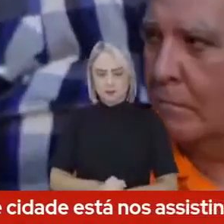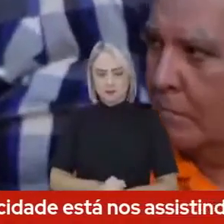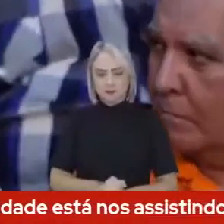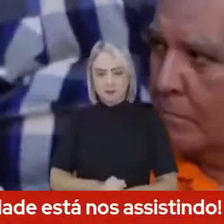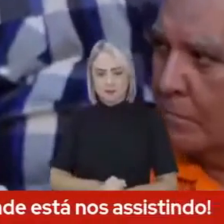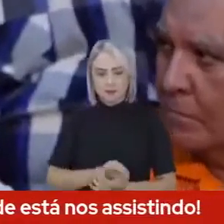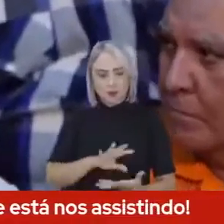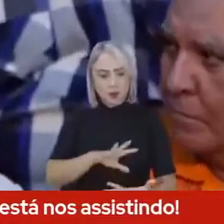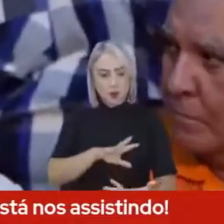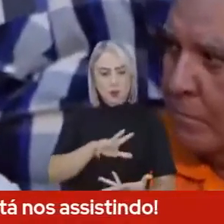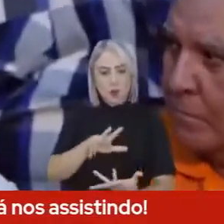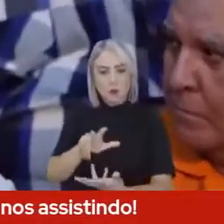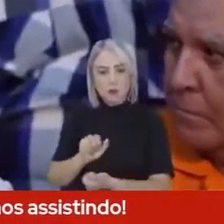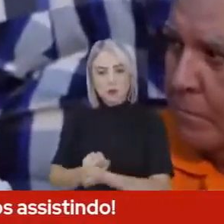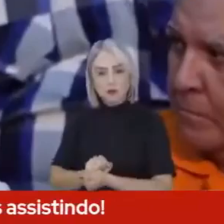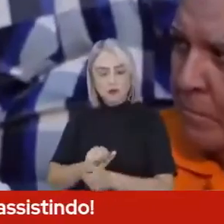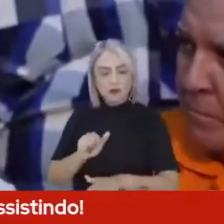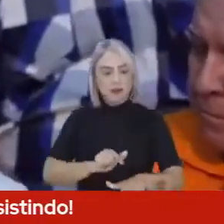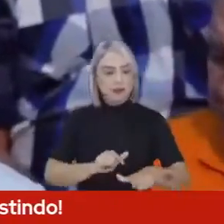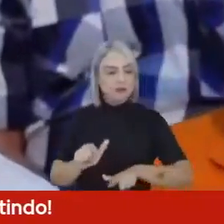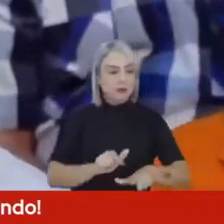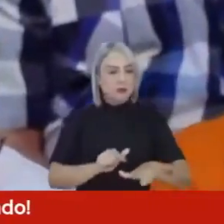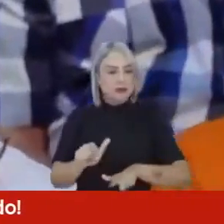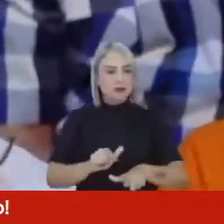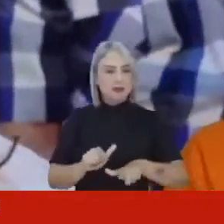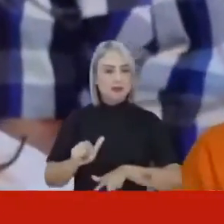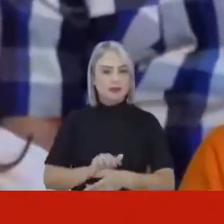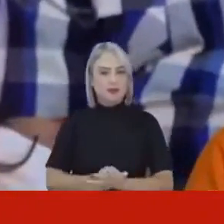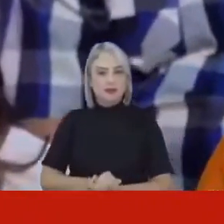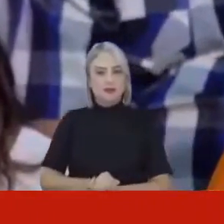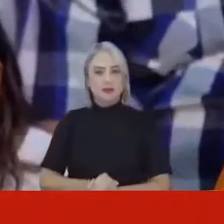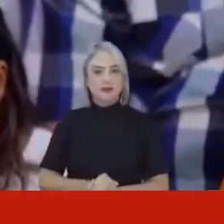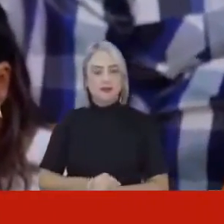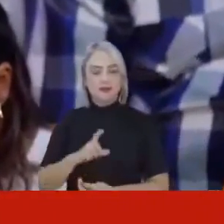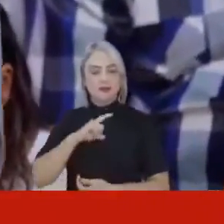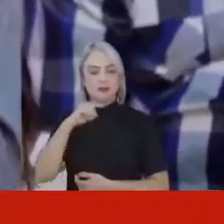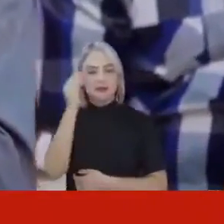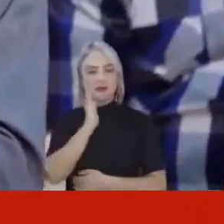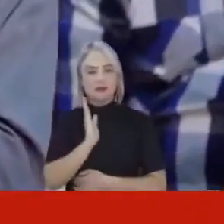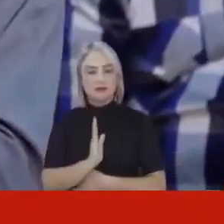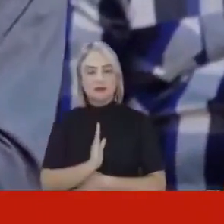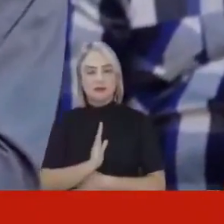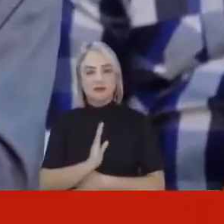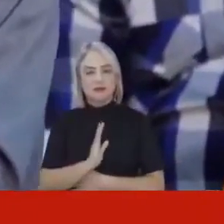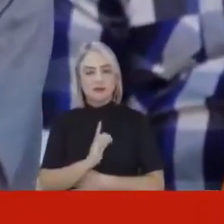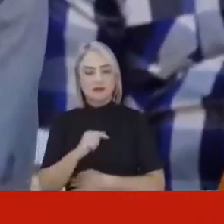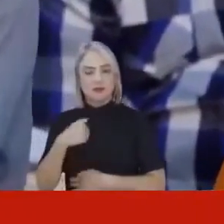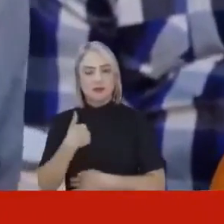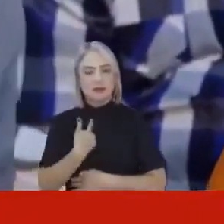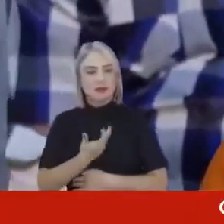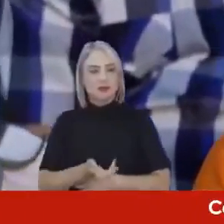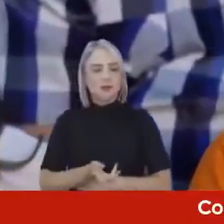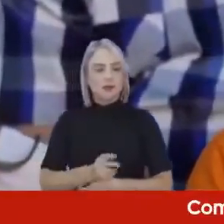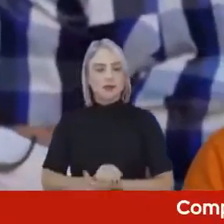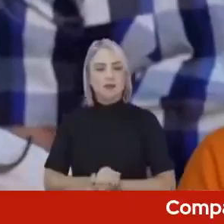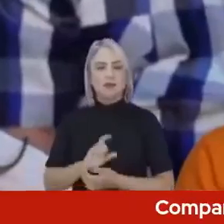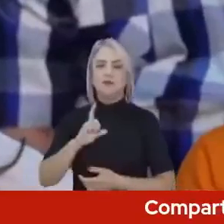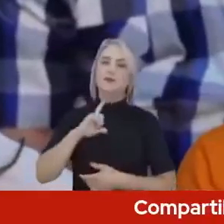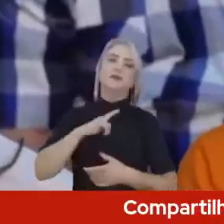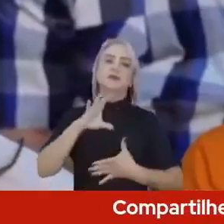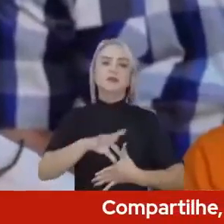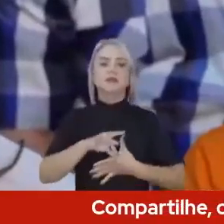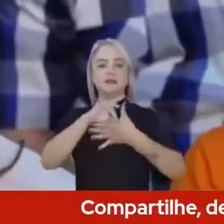mundo do trabalho deu ao Brasil o seu maior líder